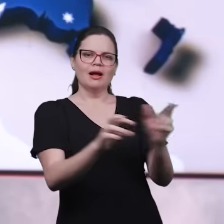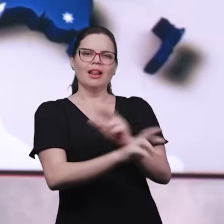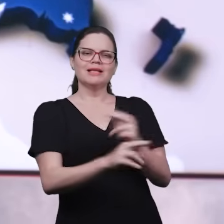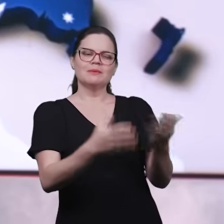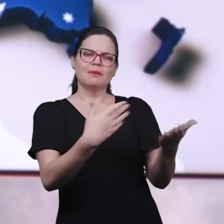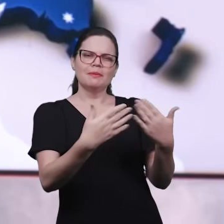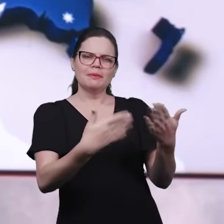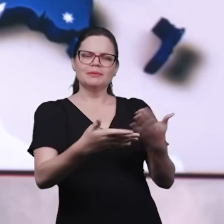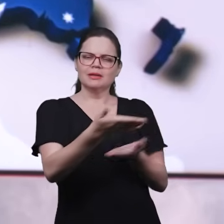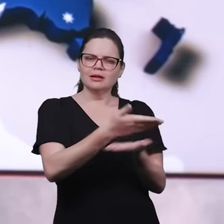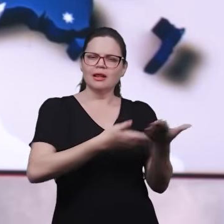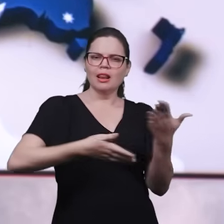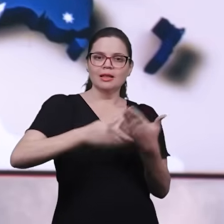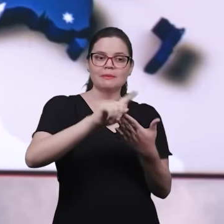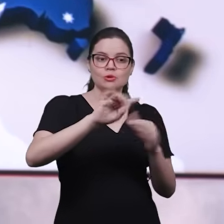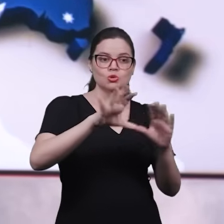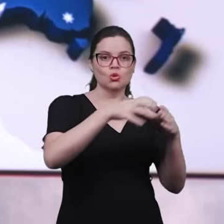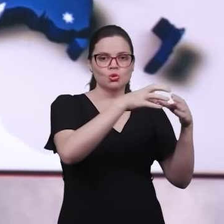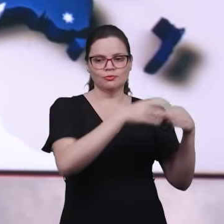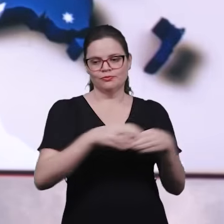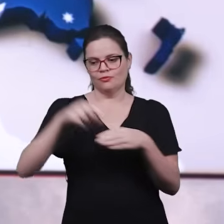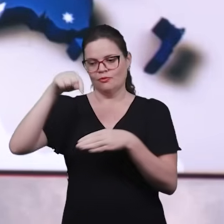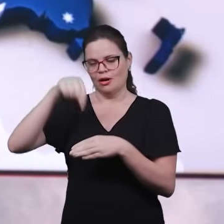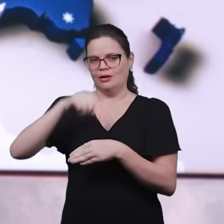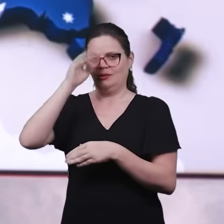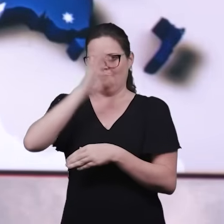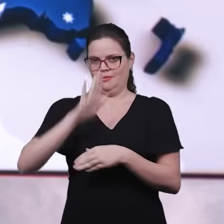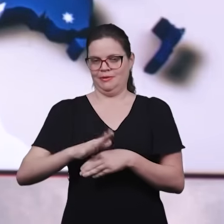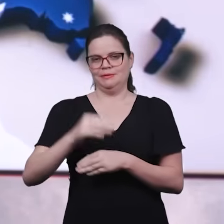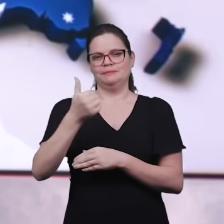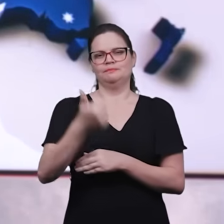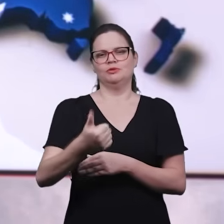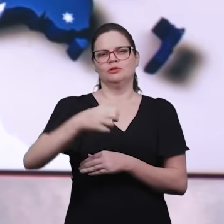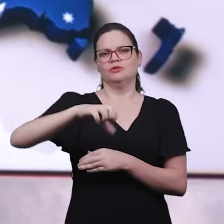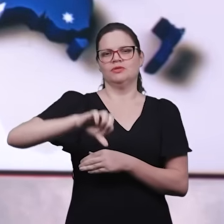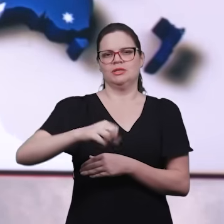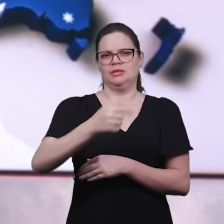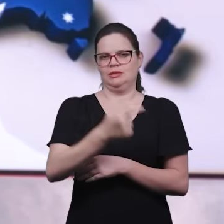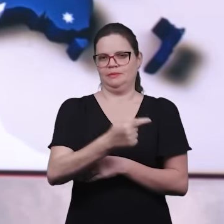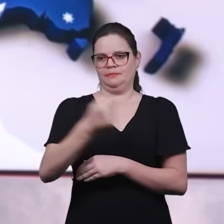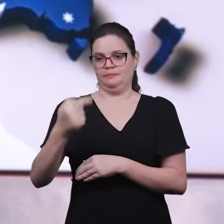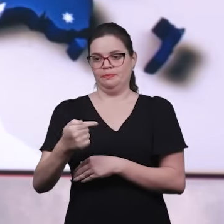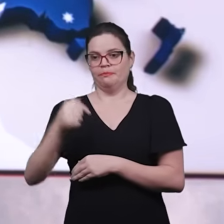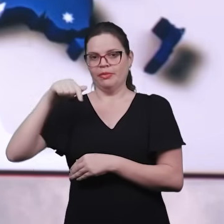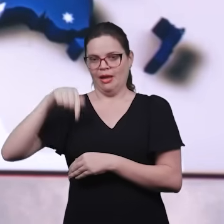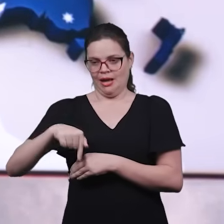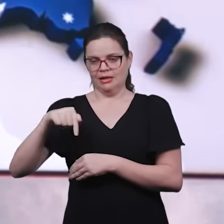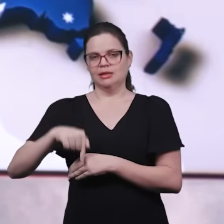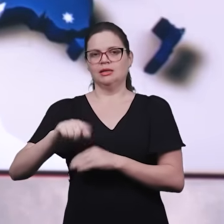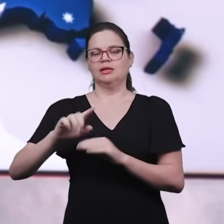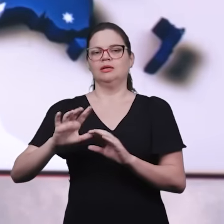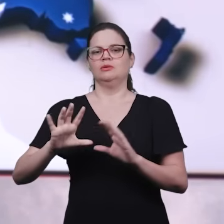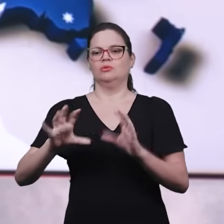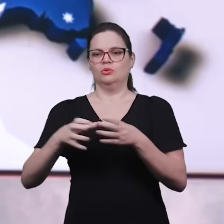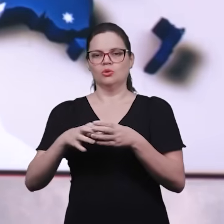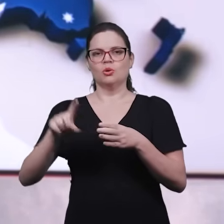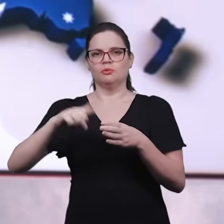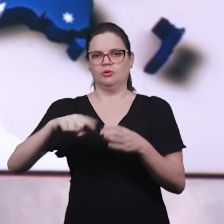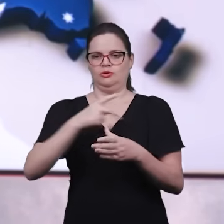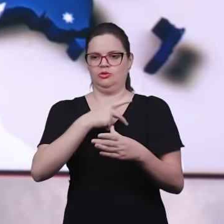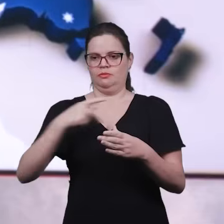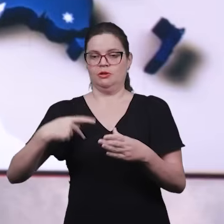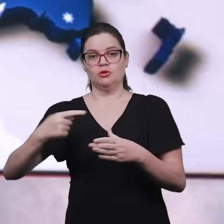Brasil. Em 1977, um grupo foi encaminhado ali para a cidade do